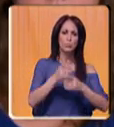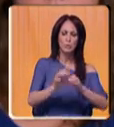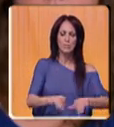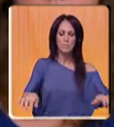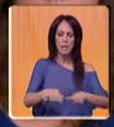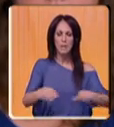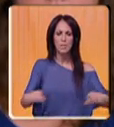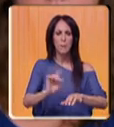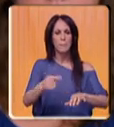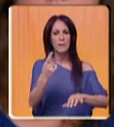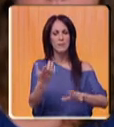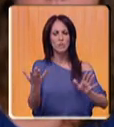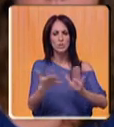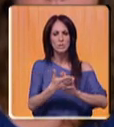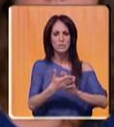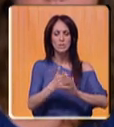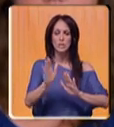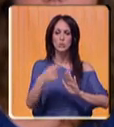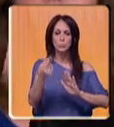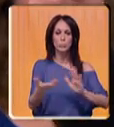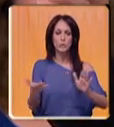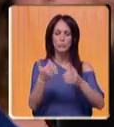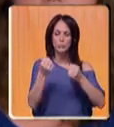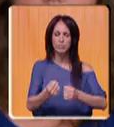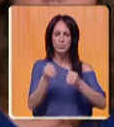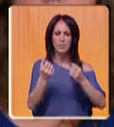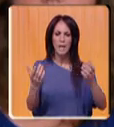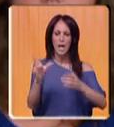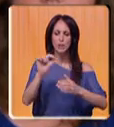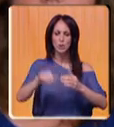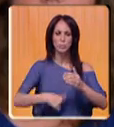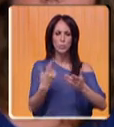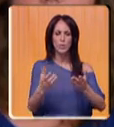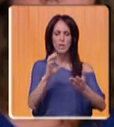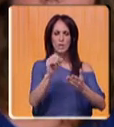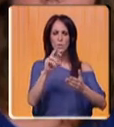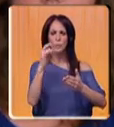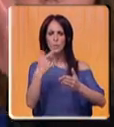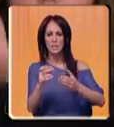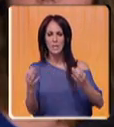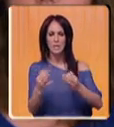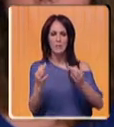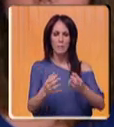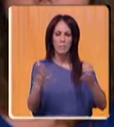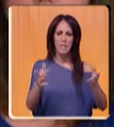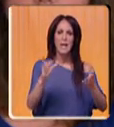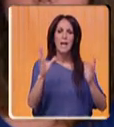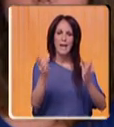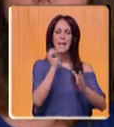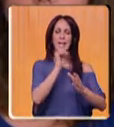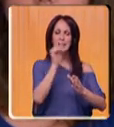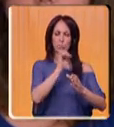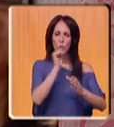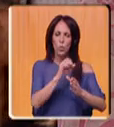piano, mas depois a mão forte em Lisboa foi a Corina Freire. Grande atriz grande e cantora, Freire, grande